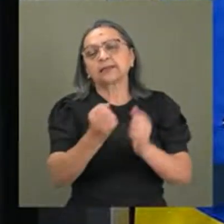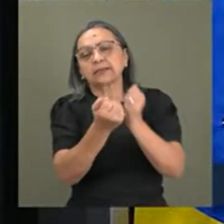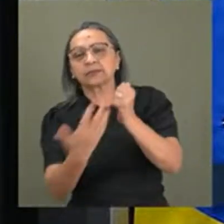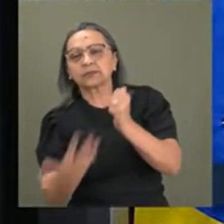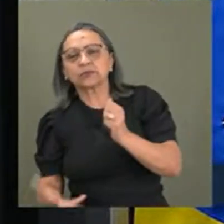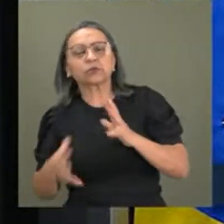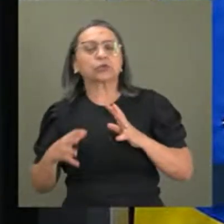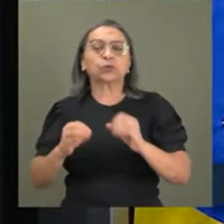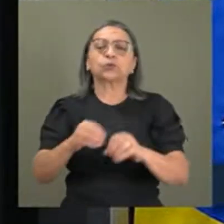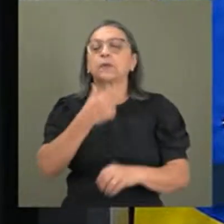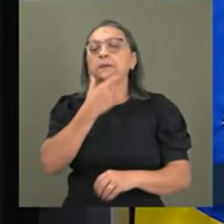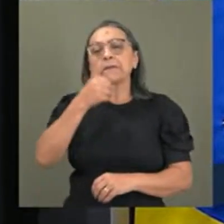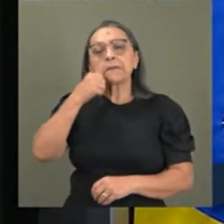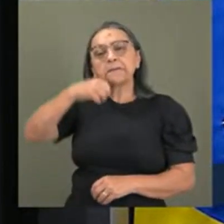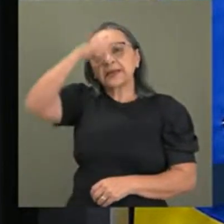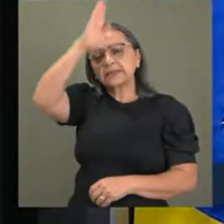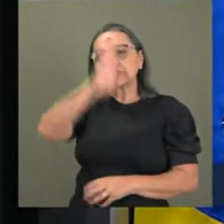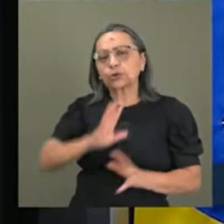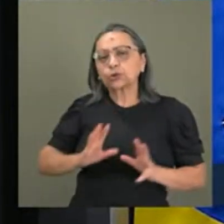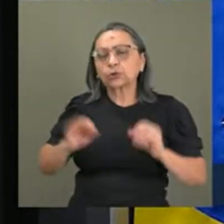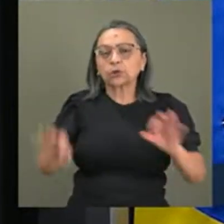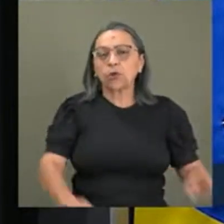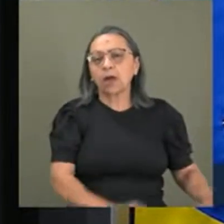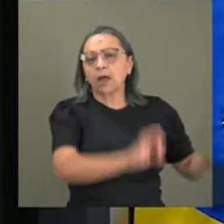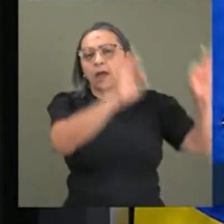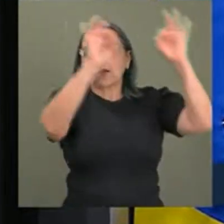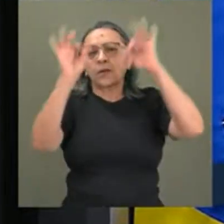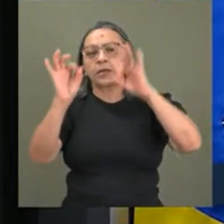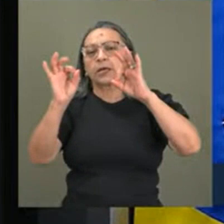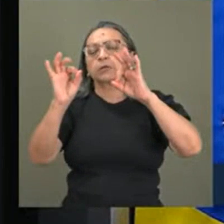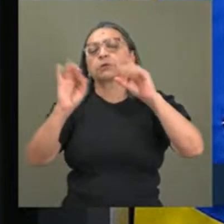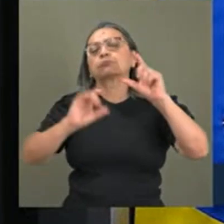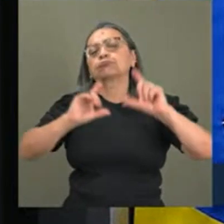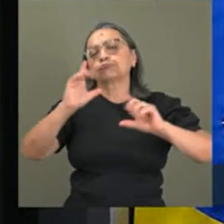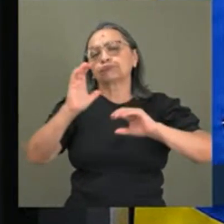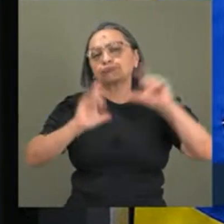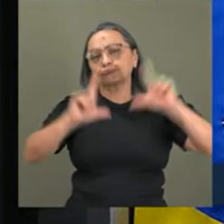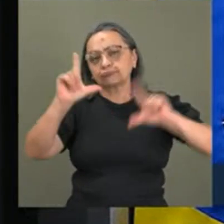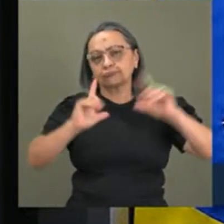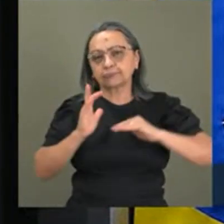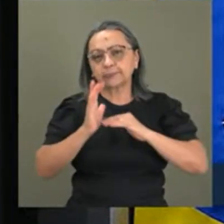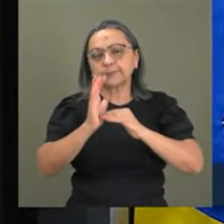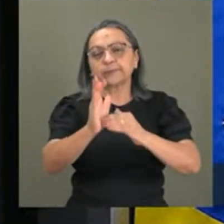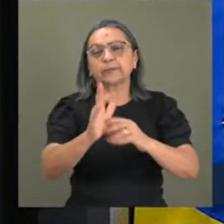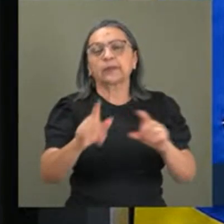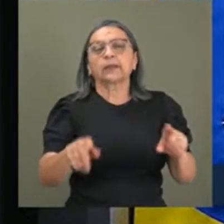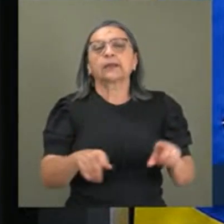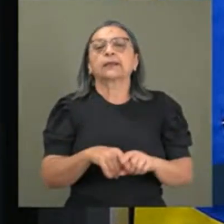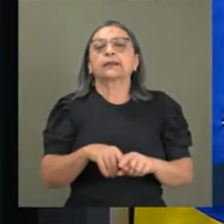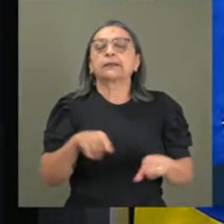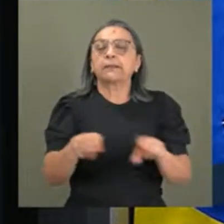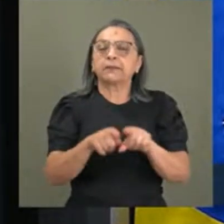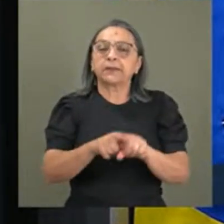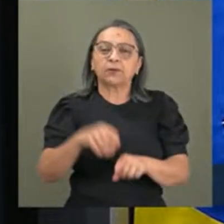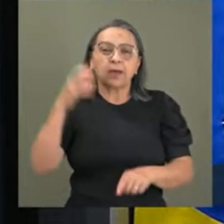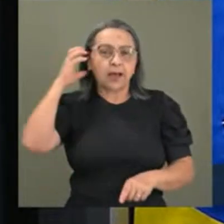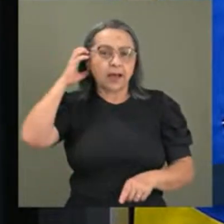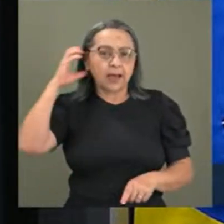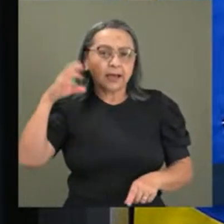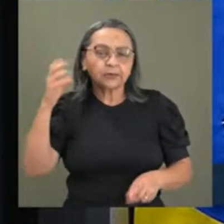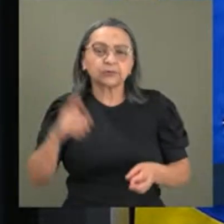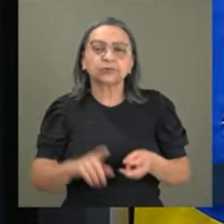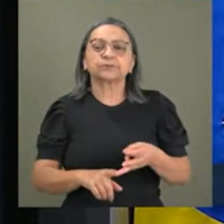assessores, brasileiras, brasileiros que estão nos acompanhando pelo trabalho cada vez mais aprimorado da